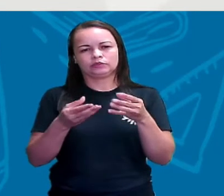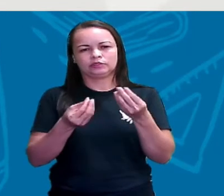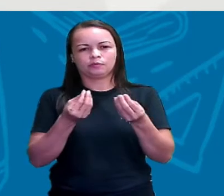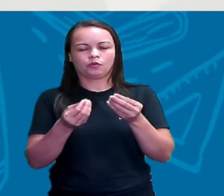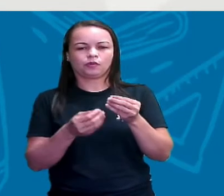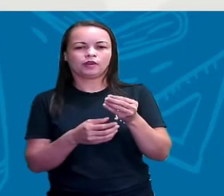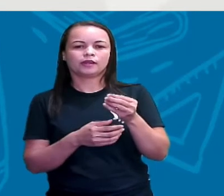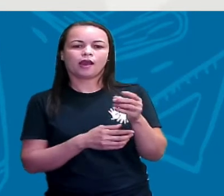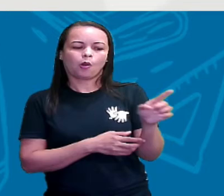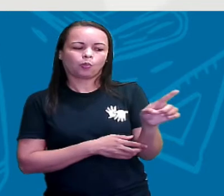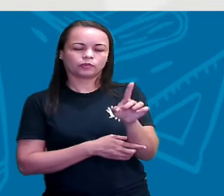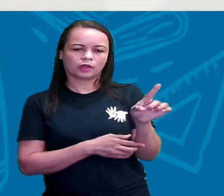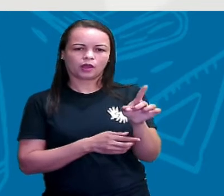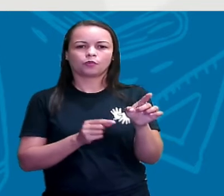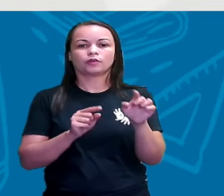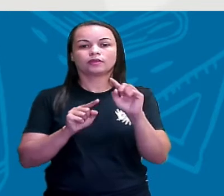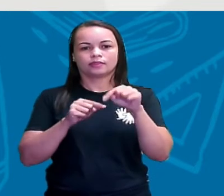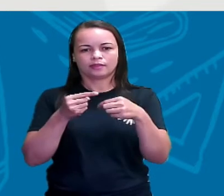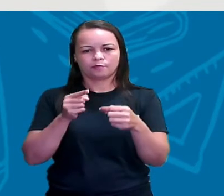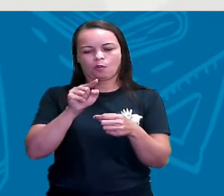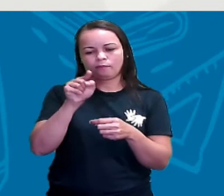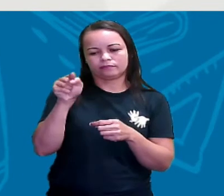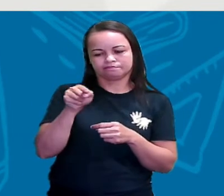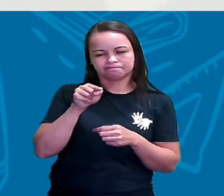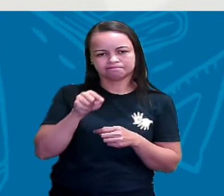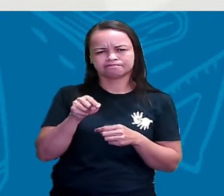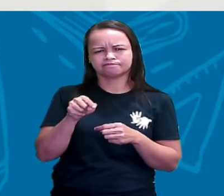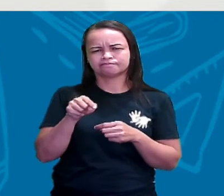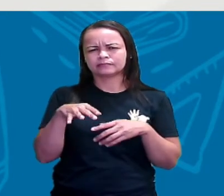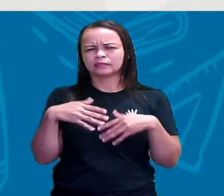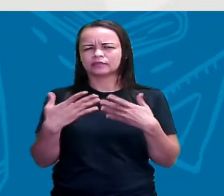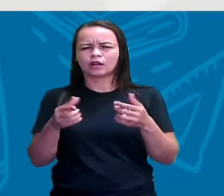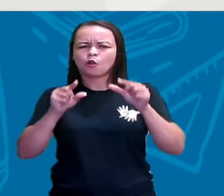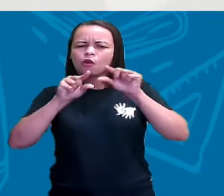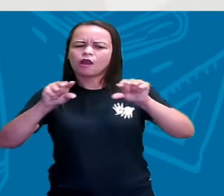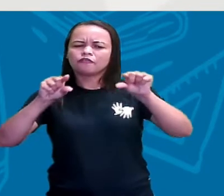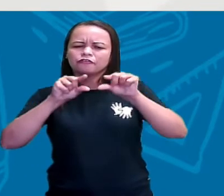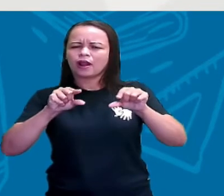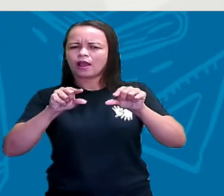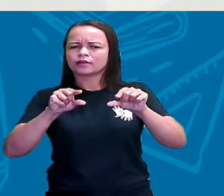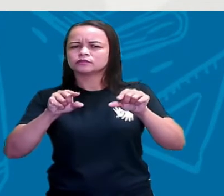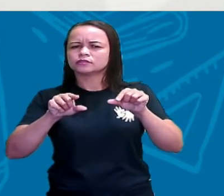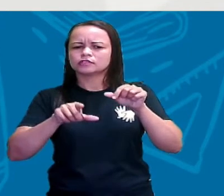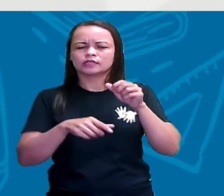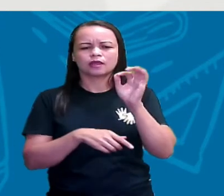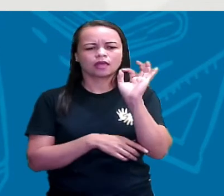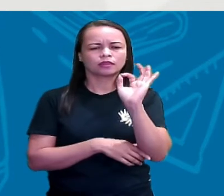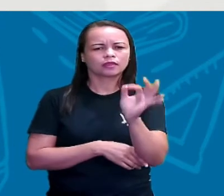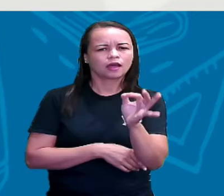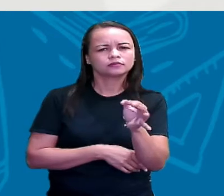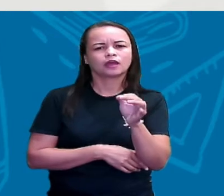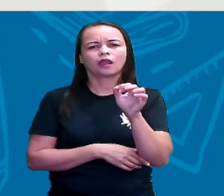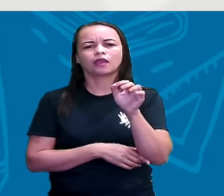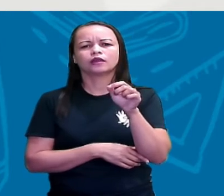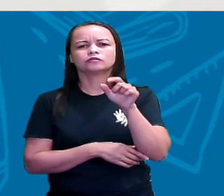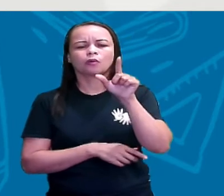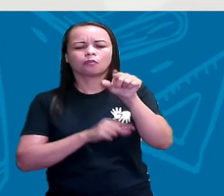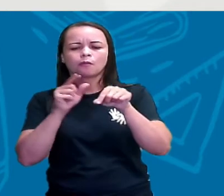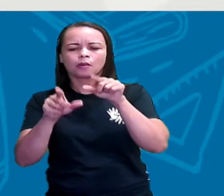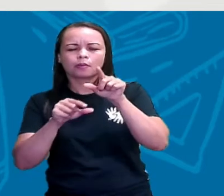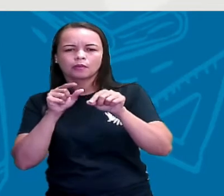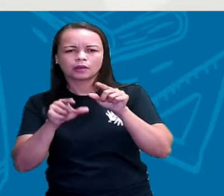e depois a interrogativa. Será que está certo essa frase? Ou melhor, qual frase aí que está certo de acordo com a